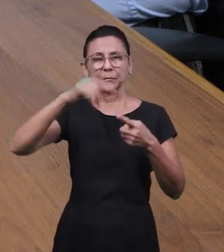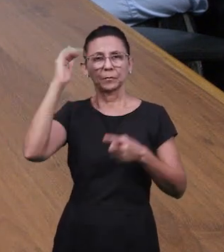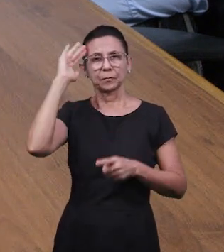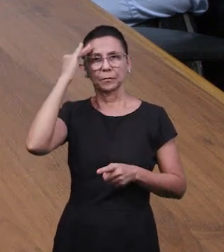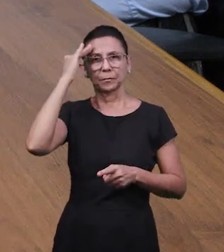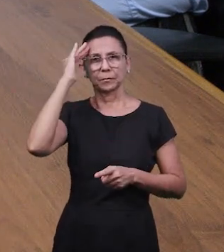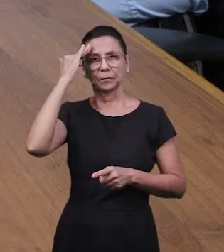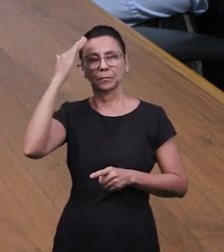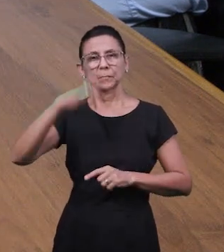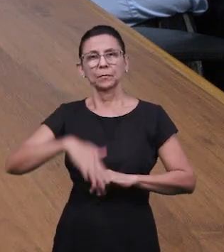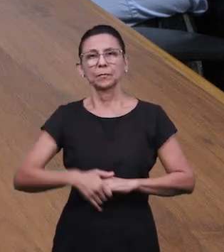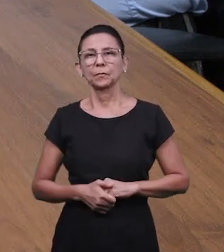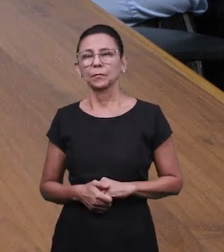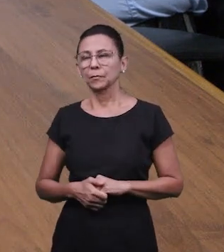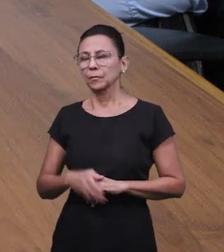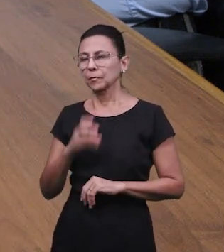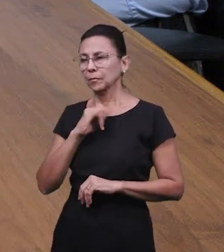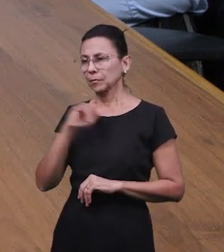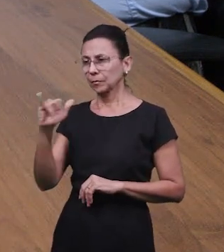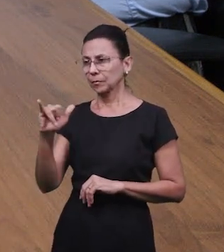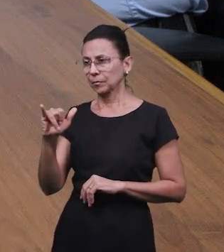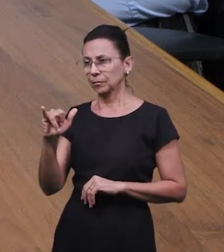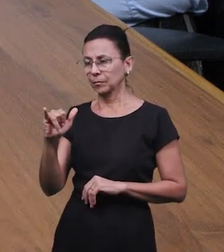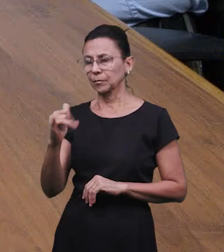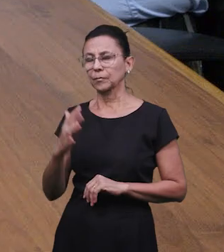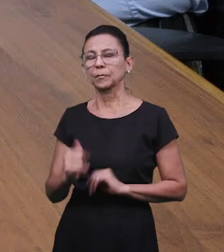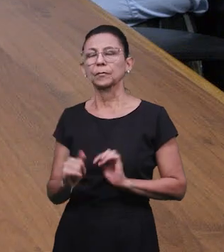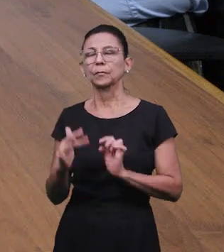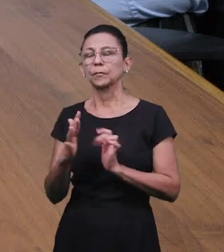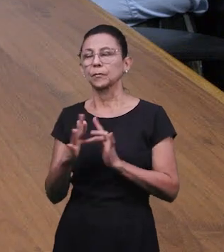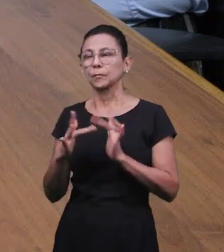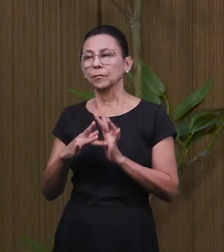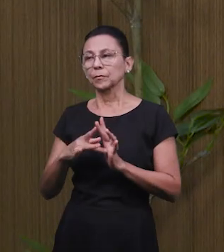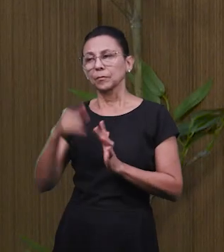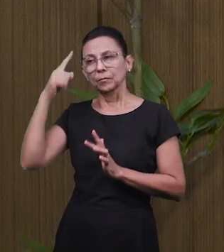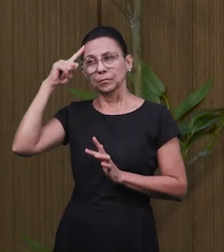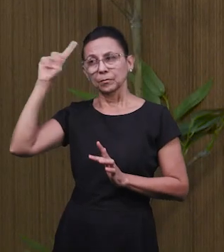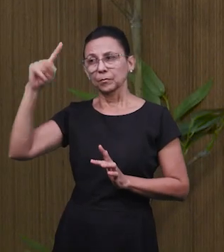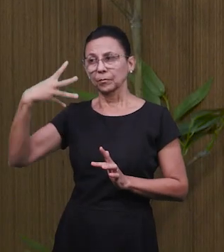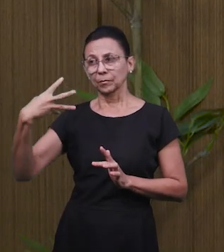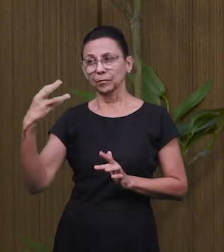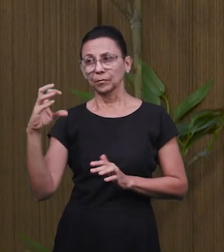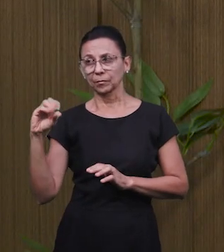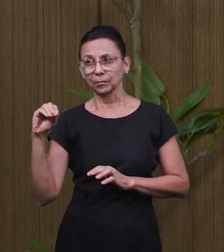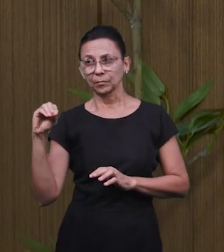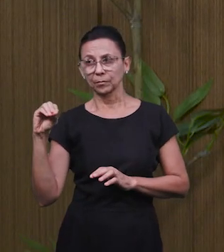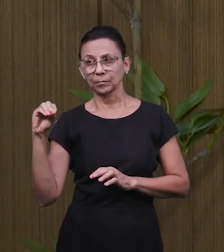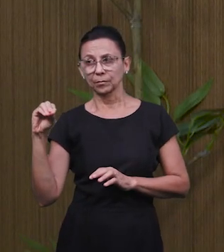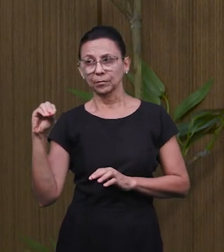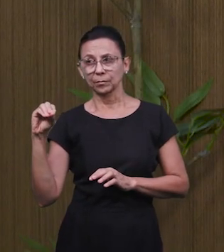nós precisamos de entender uma coisa. Eu falei que Jesus passou 40 dias se revelando aos apóstolos.